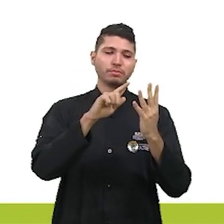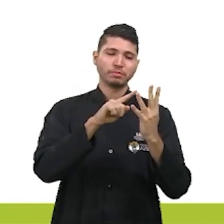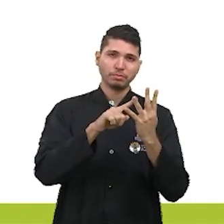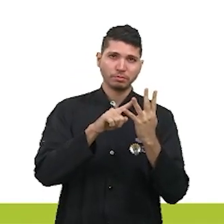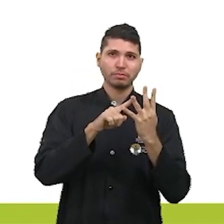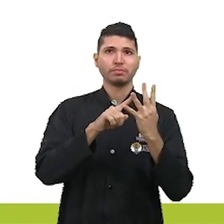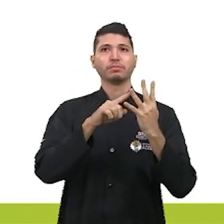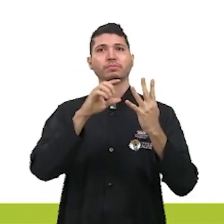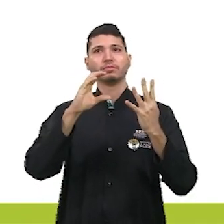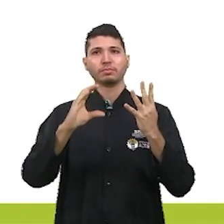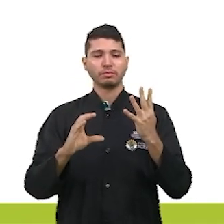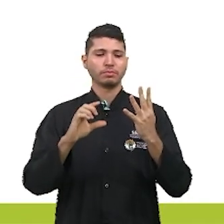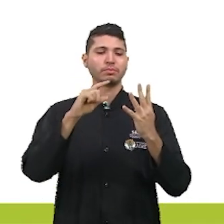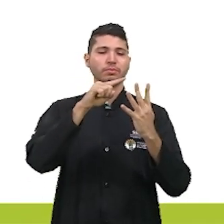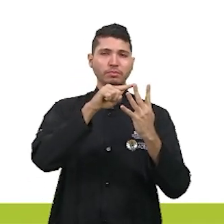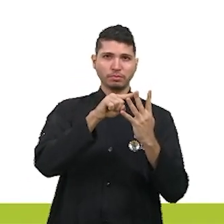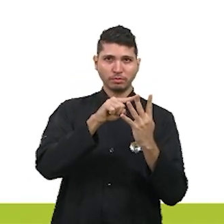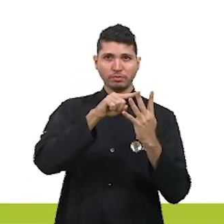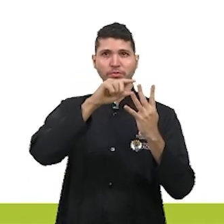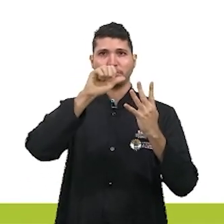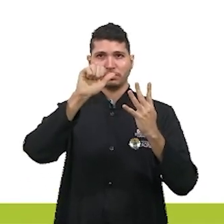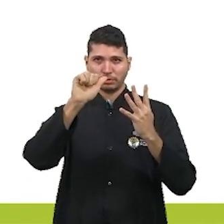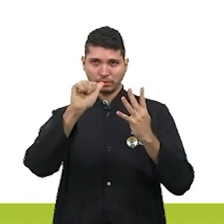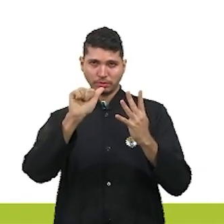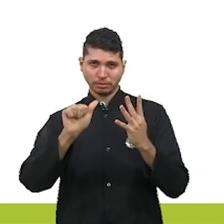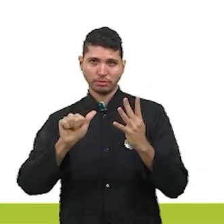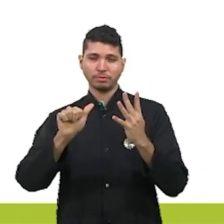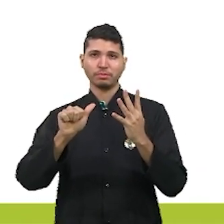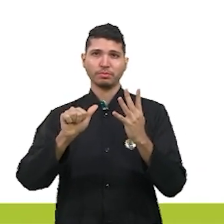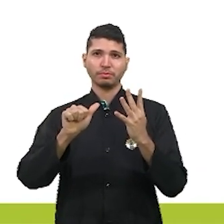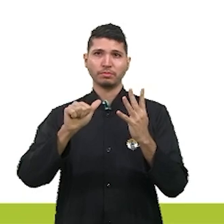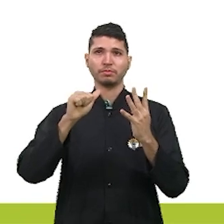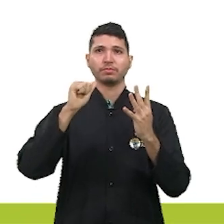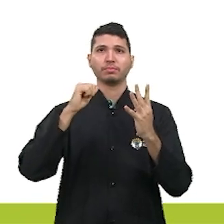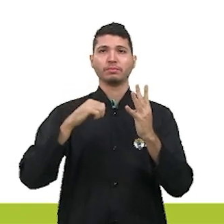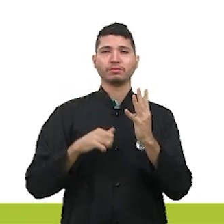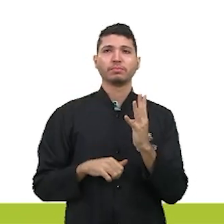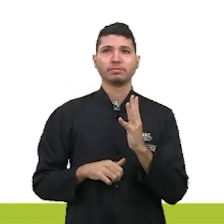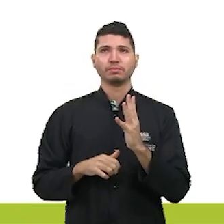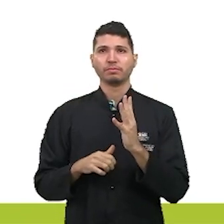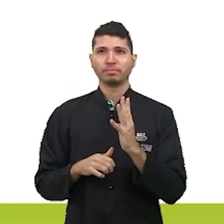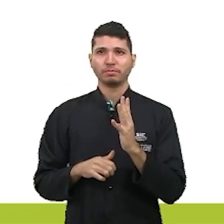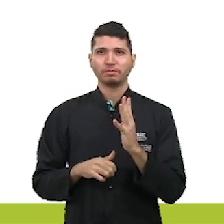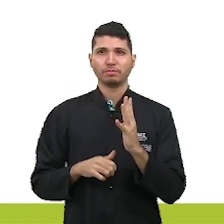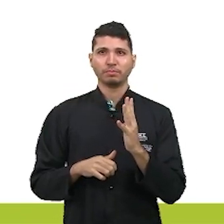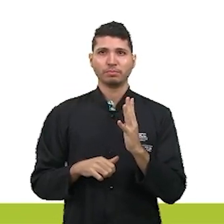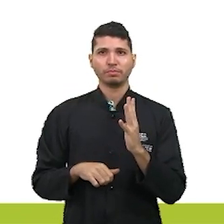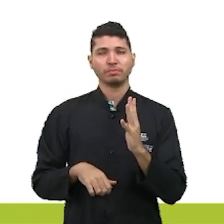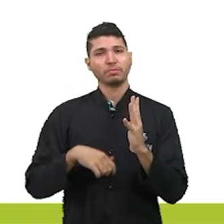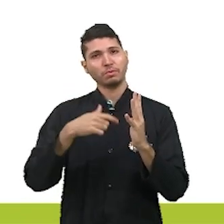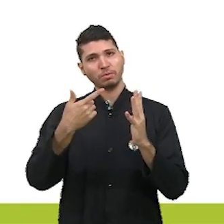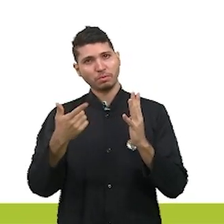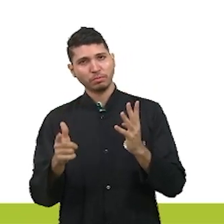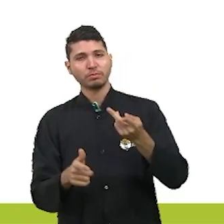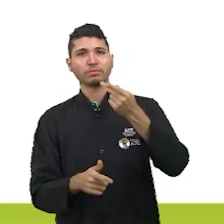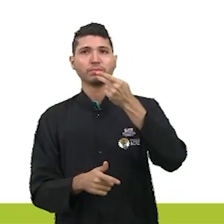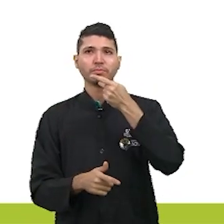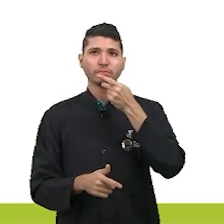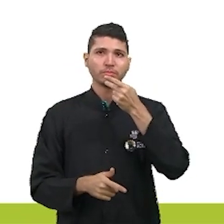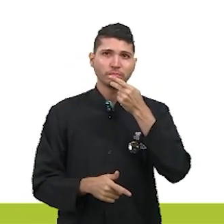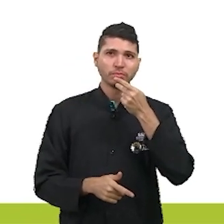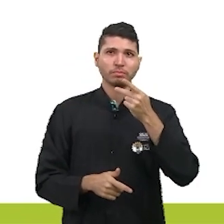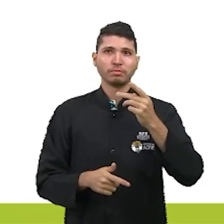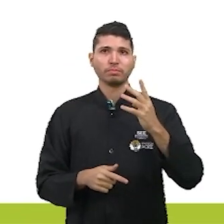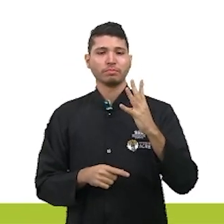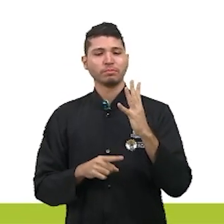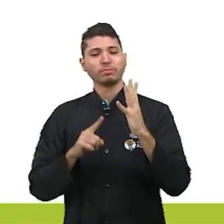e as duas últimas possibilidades, é claro, são C, A, B e